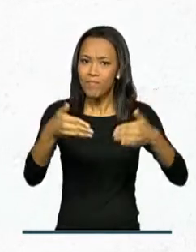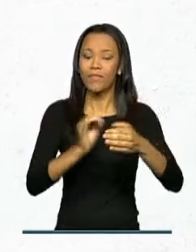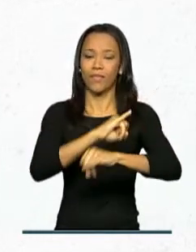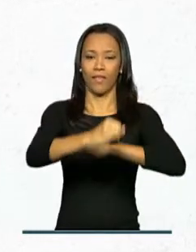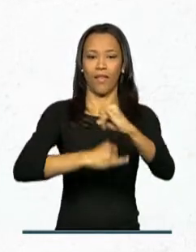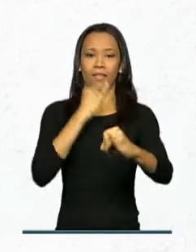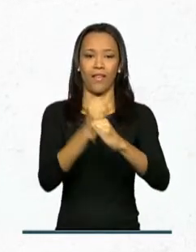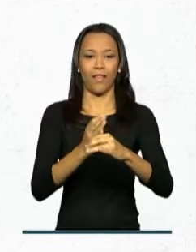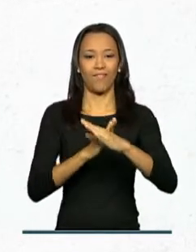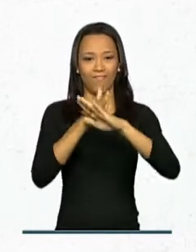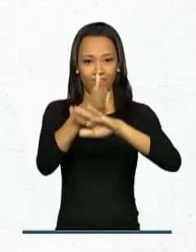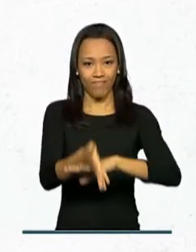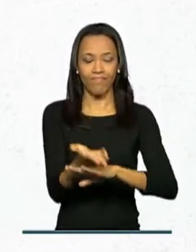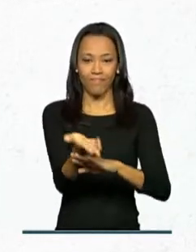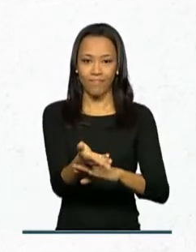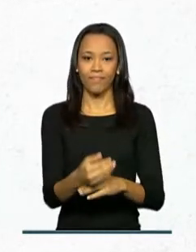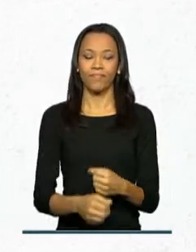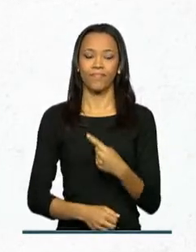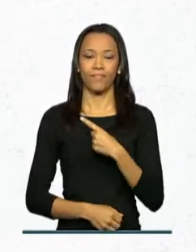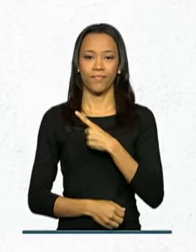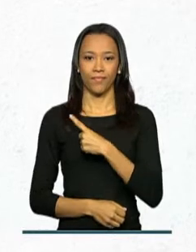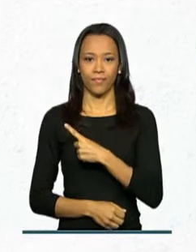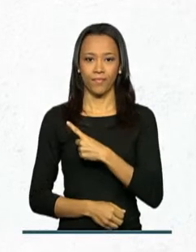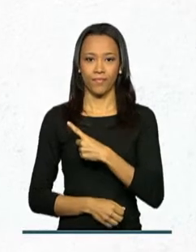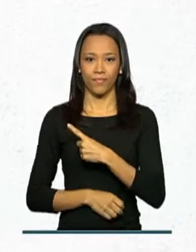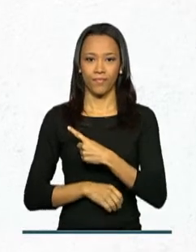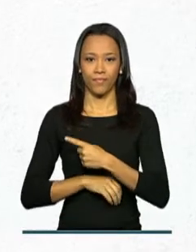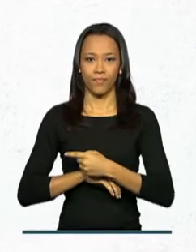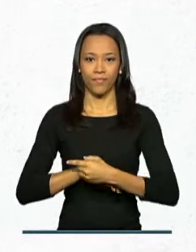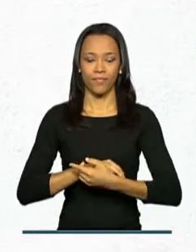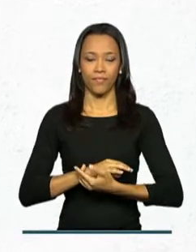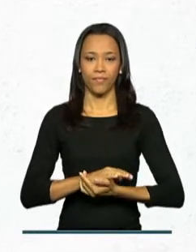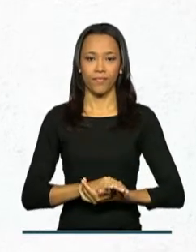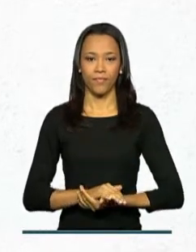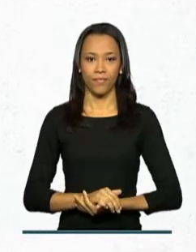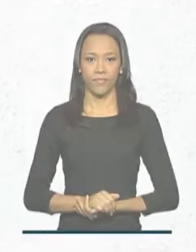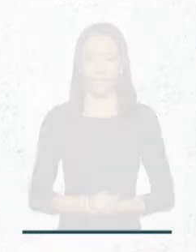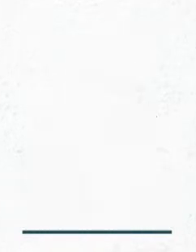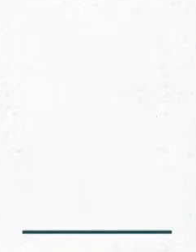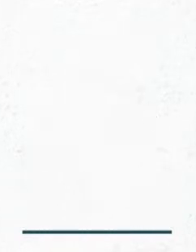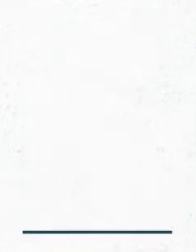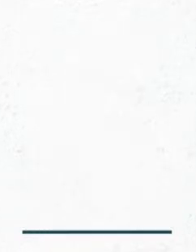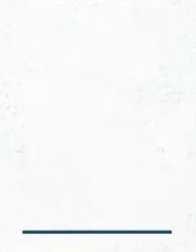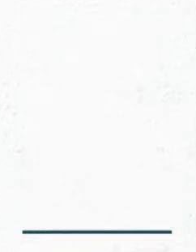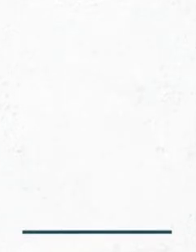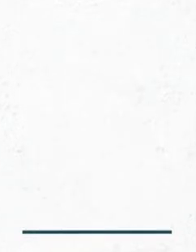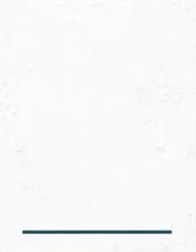internet no endereço sisu.mec.gov.br.